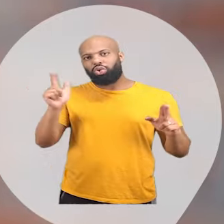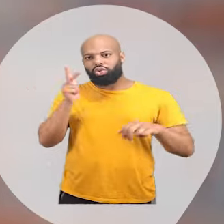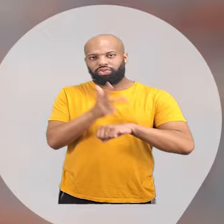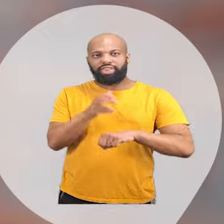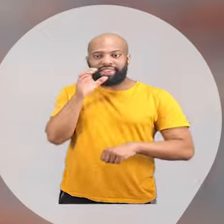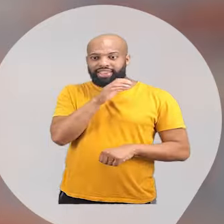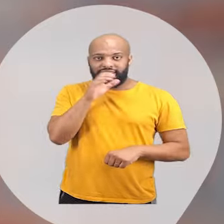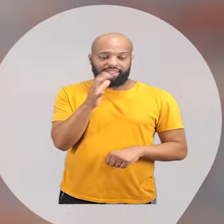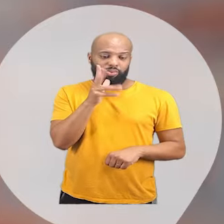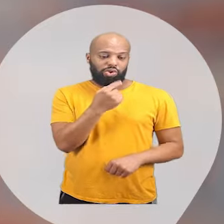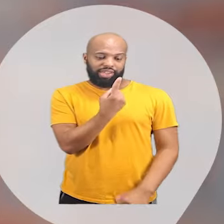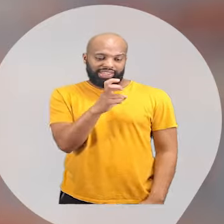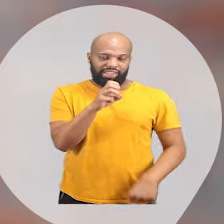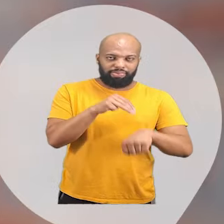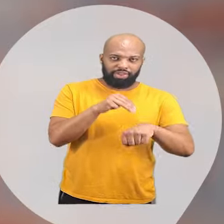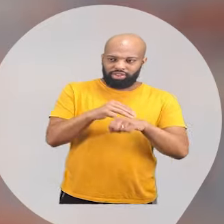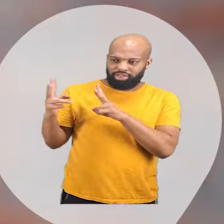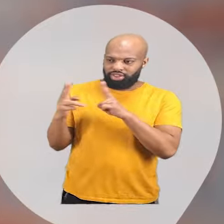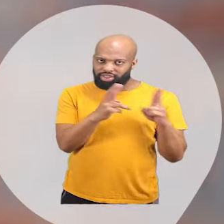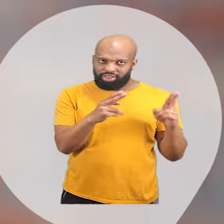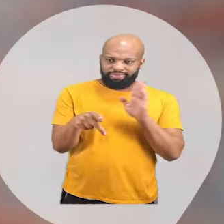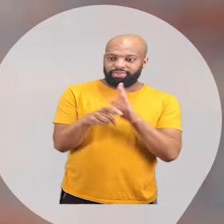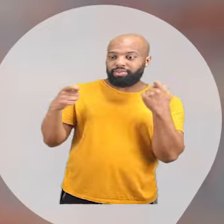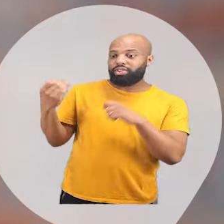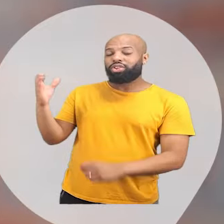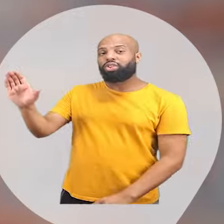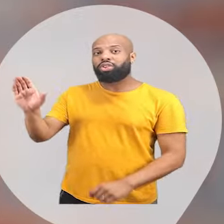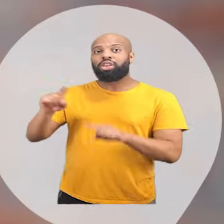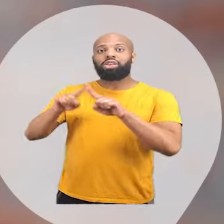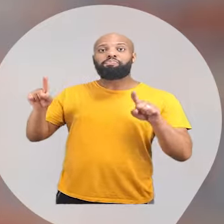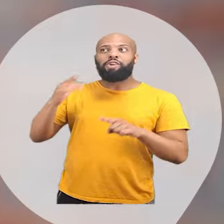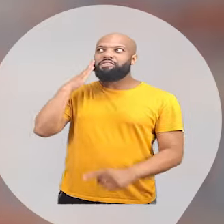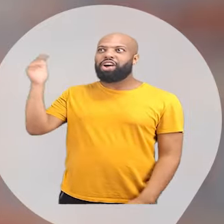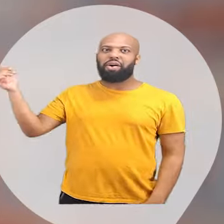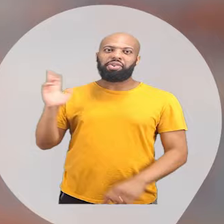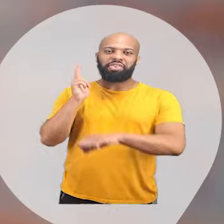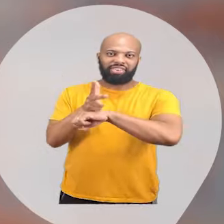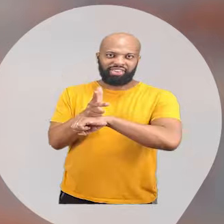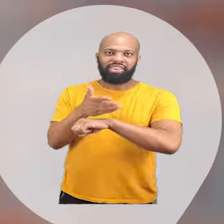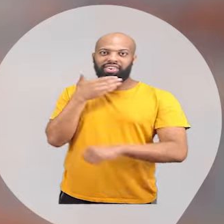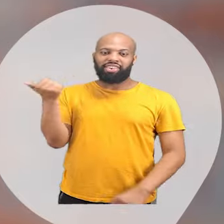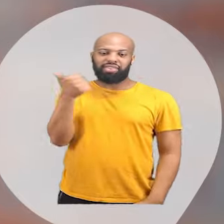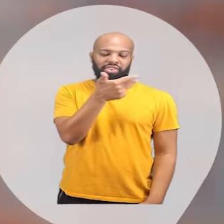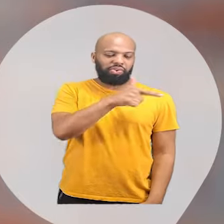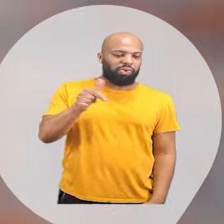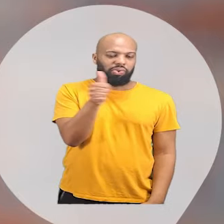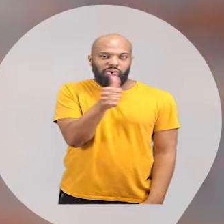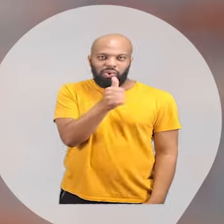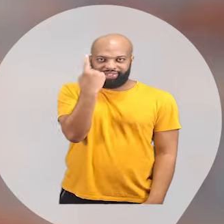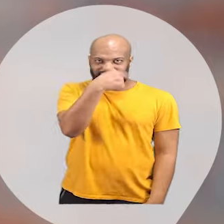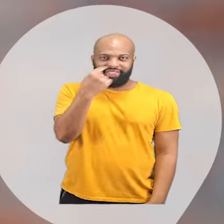levaram 15 minutos para editar esse vídeo rapidinho que foi um encaixe e o vídeo bombom os